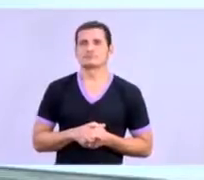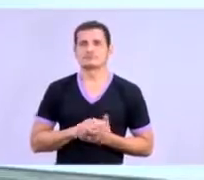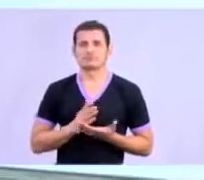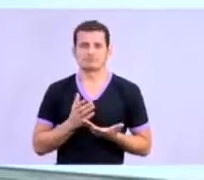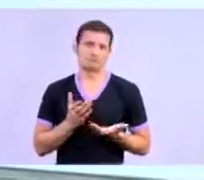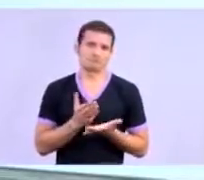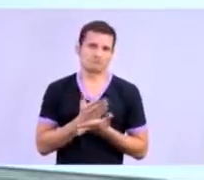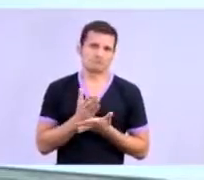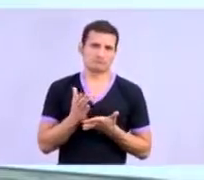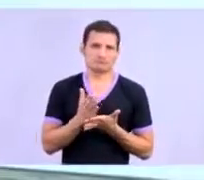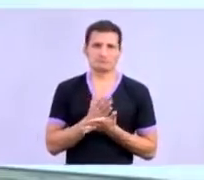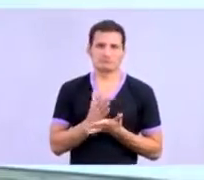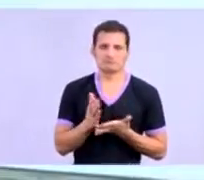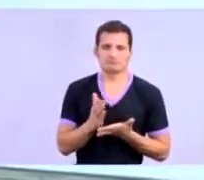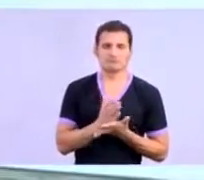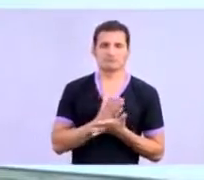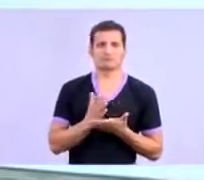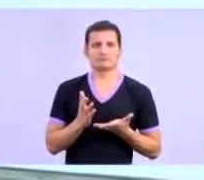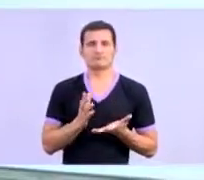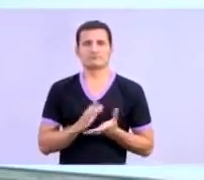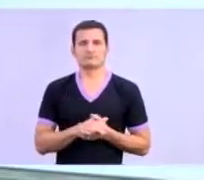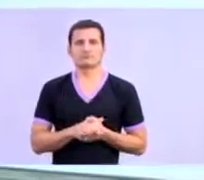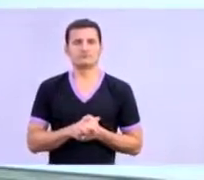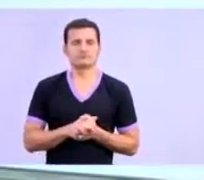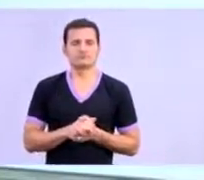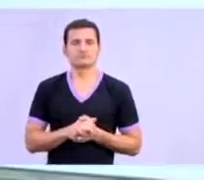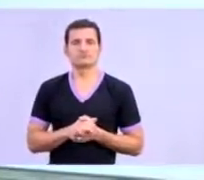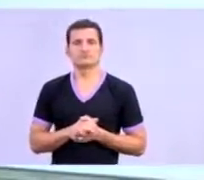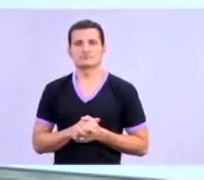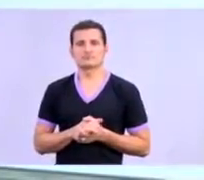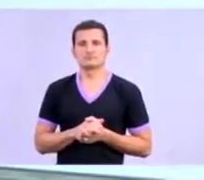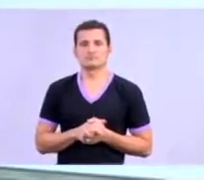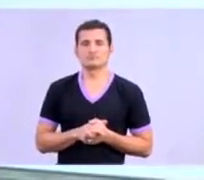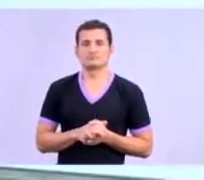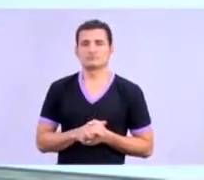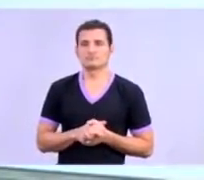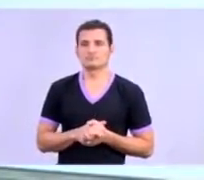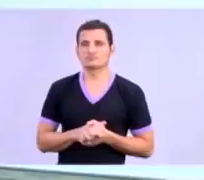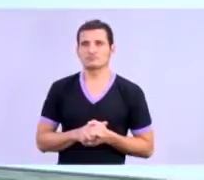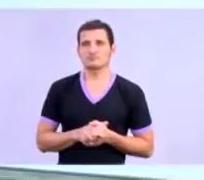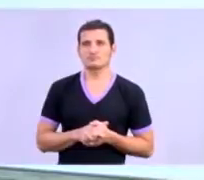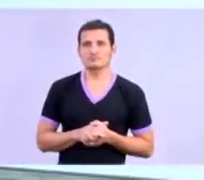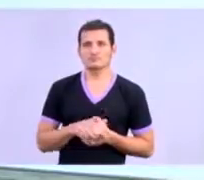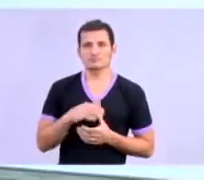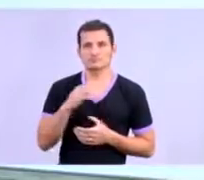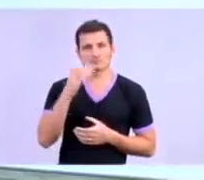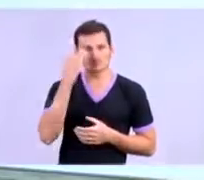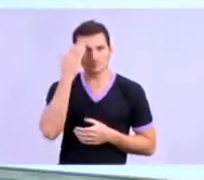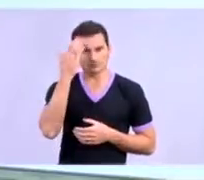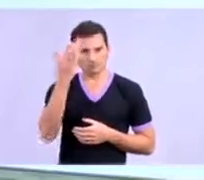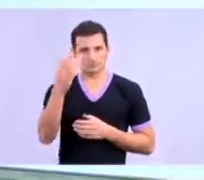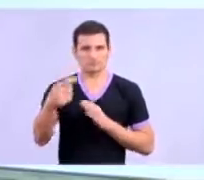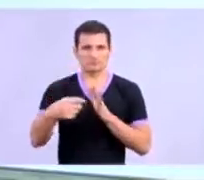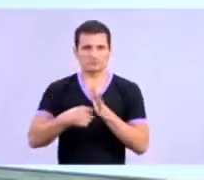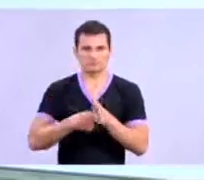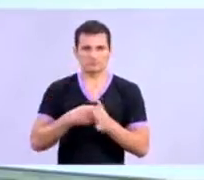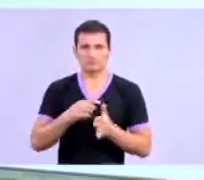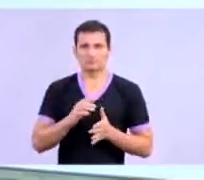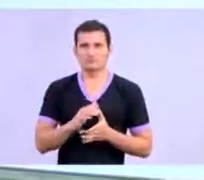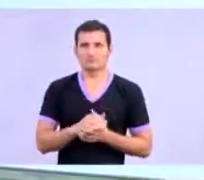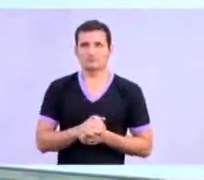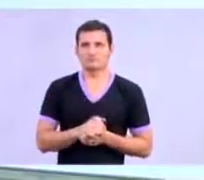aí, além dos que o professor JB explicou muito bem aqui para nós, ok? Mas obrigado pela pergunta. Nós conseguimos